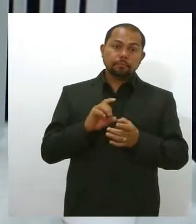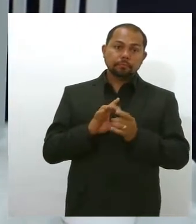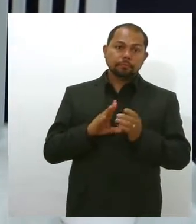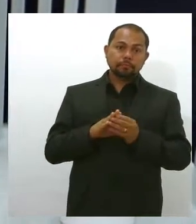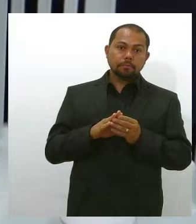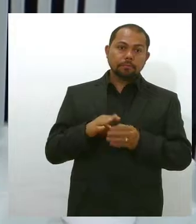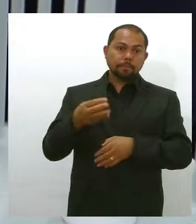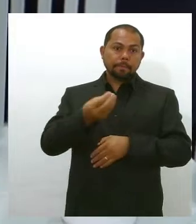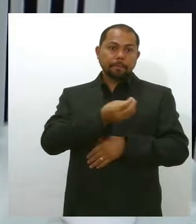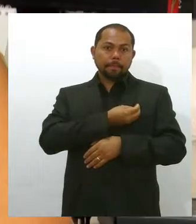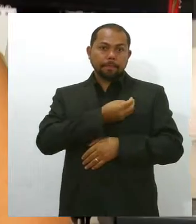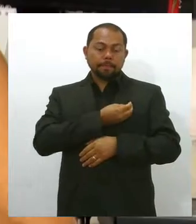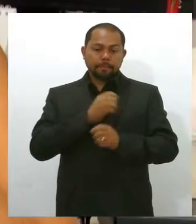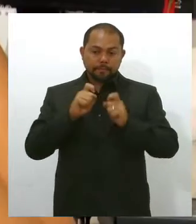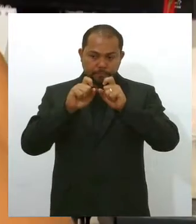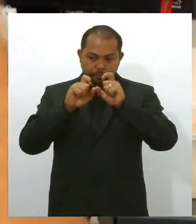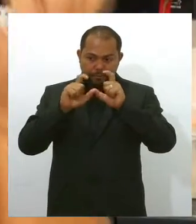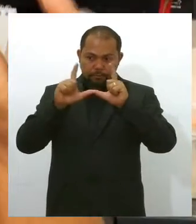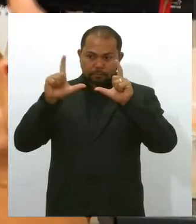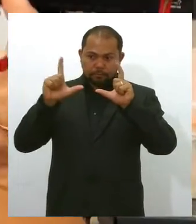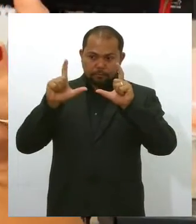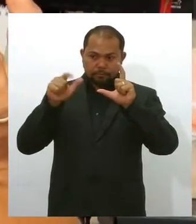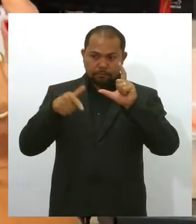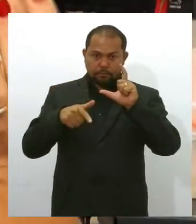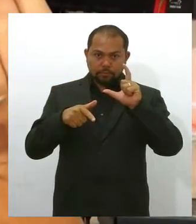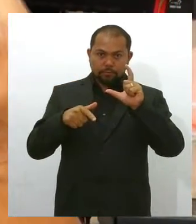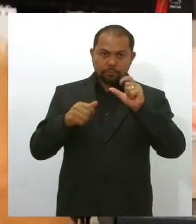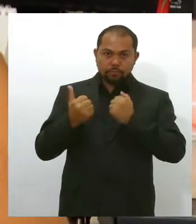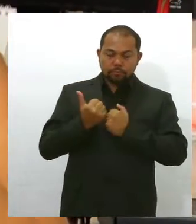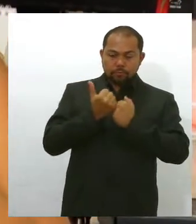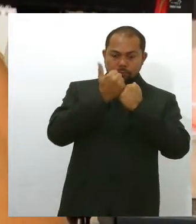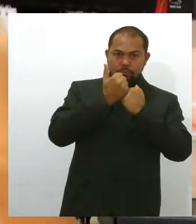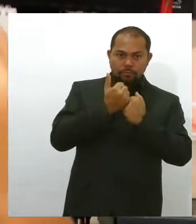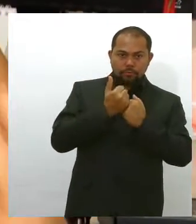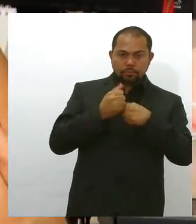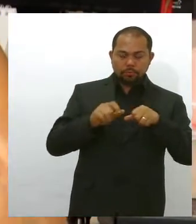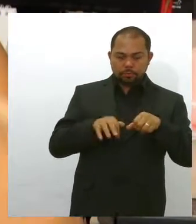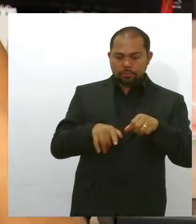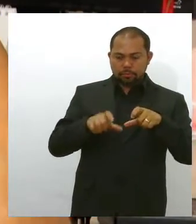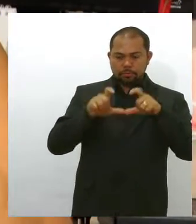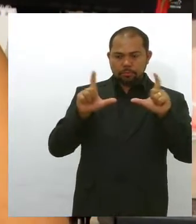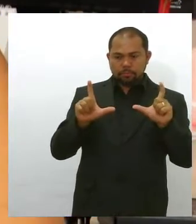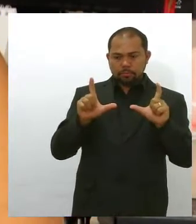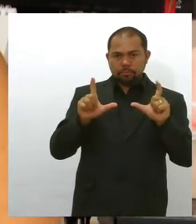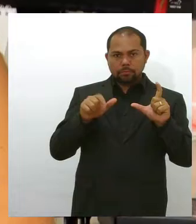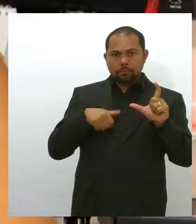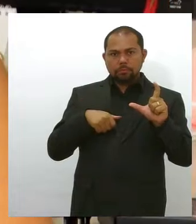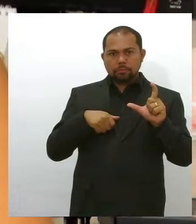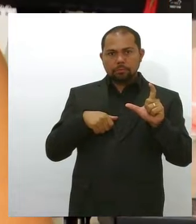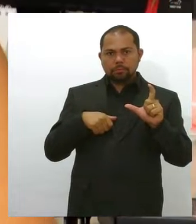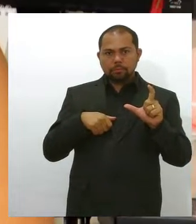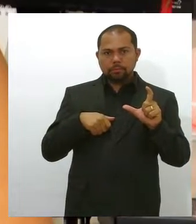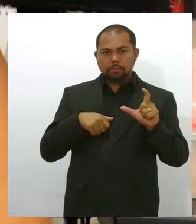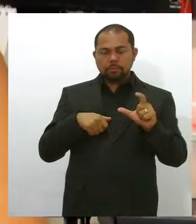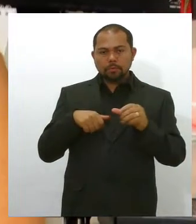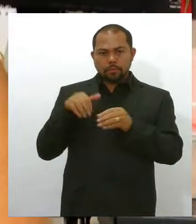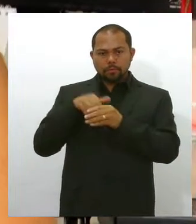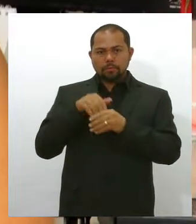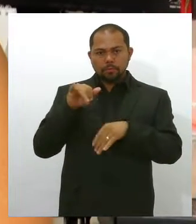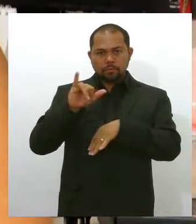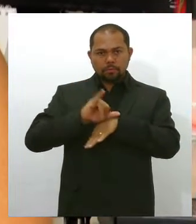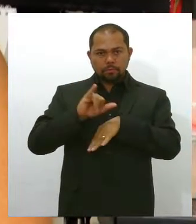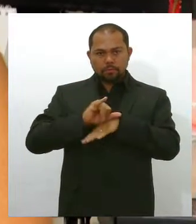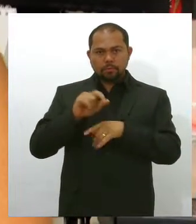foto do suplentes na urna quem for votar na capital vai ter o privilégio de votar com a urna